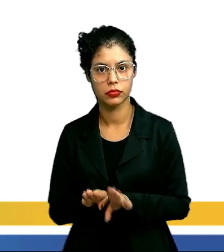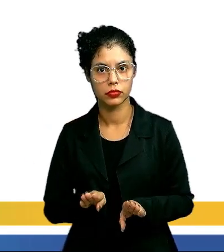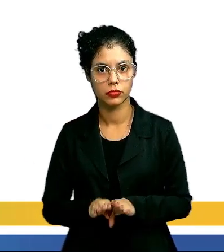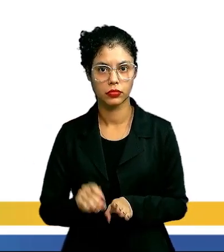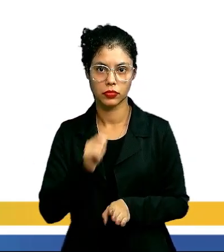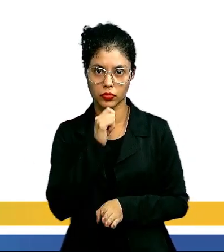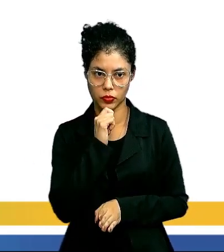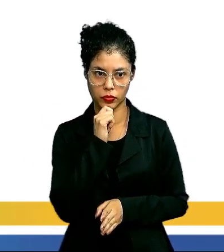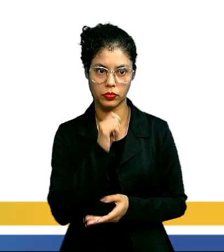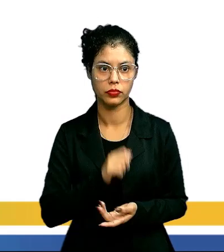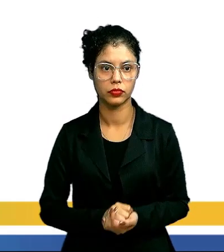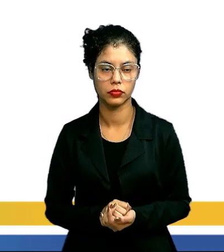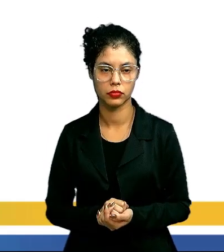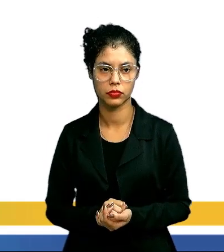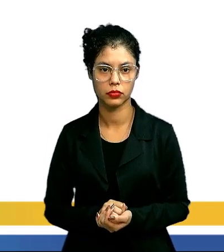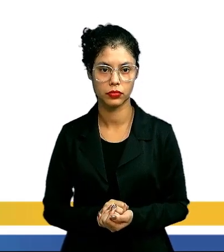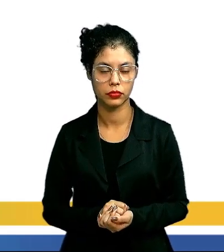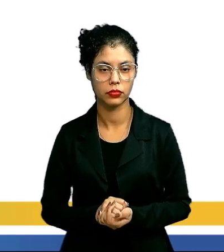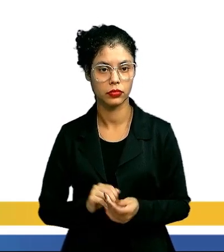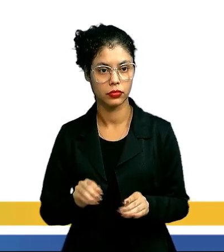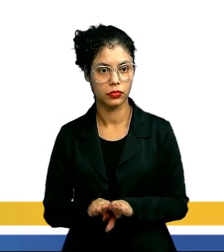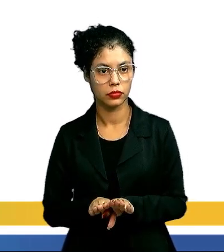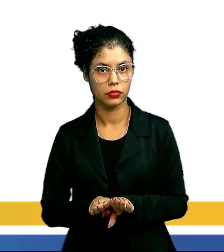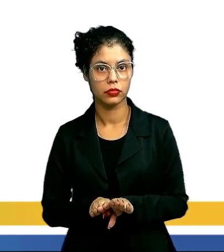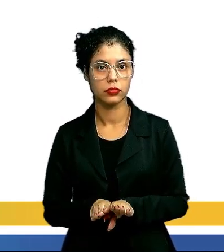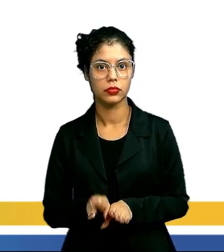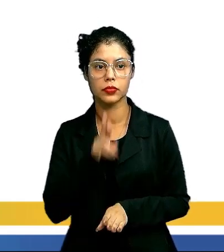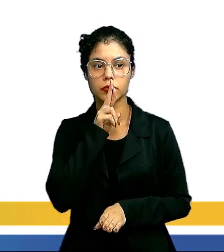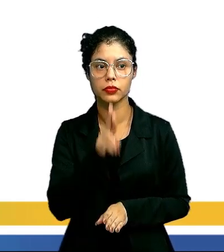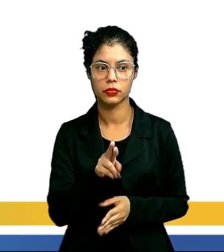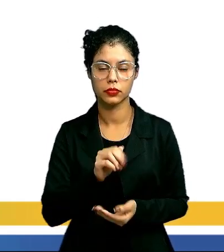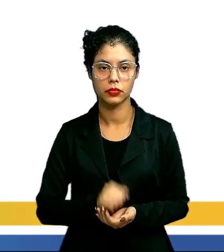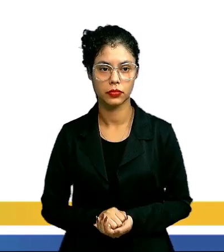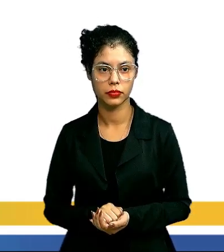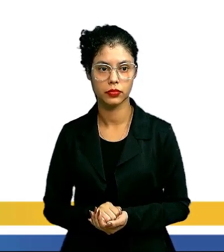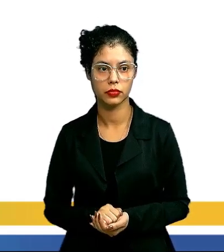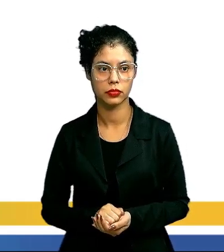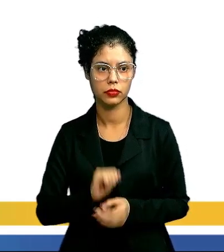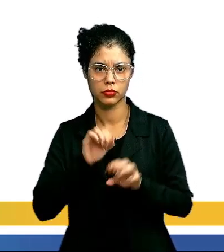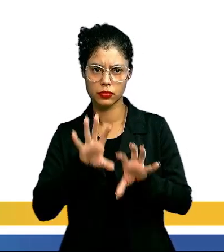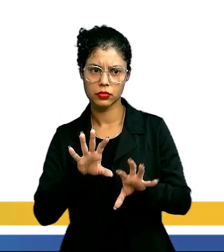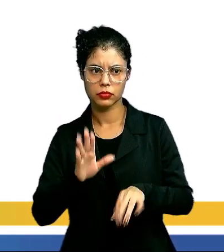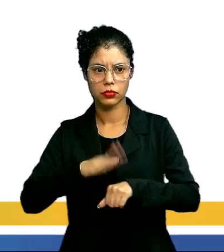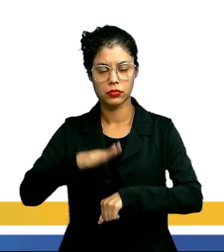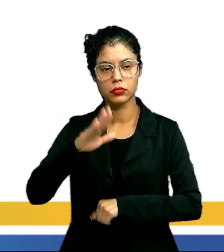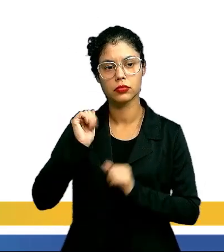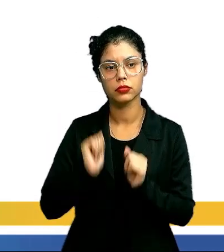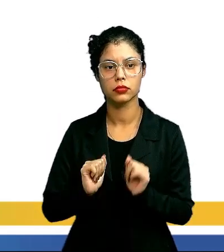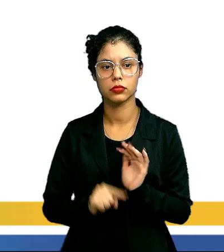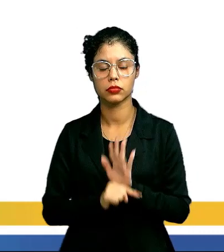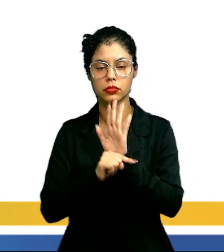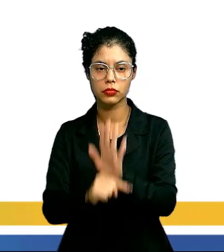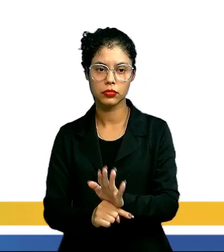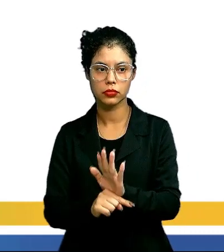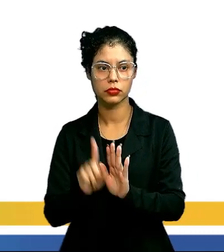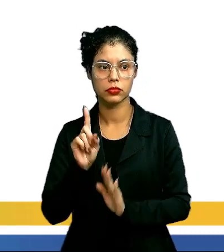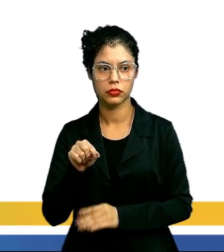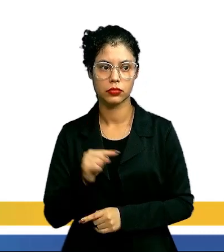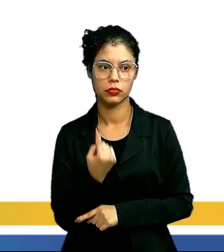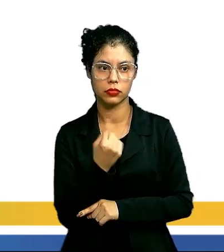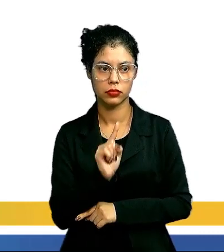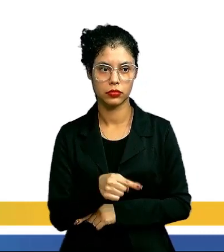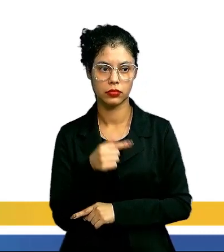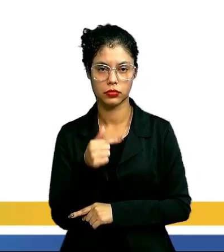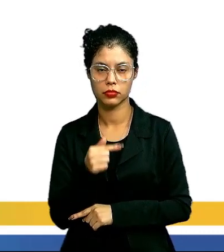Não é dessa forma que nós calculamos vamos observar logo o máximo que se pode oferecer de desconto